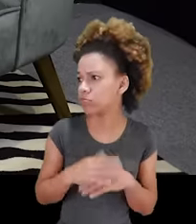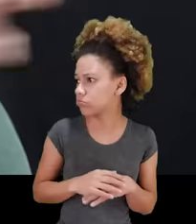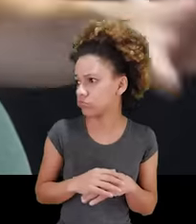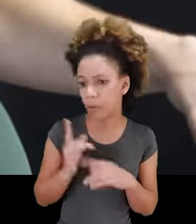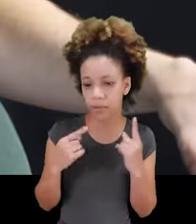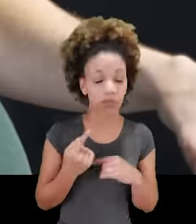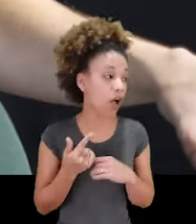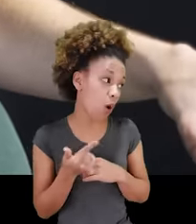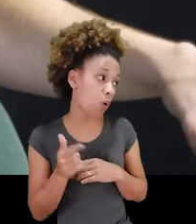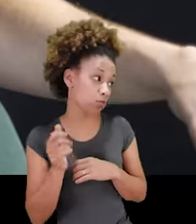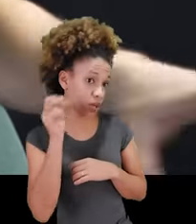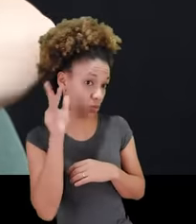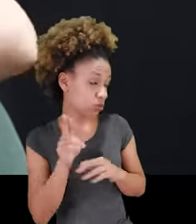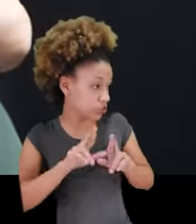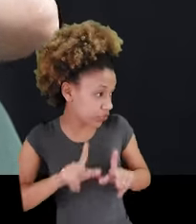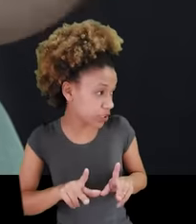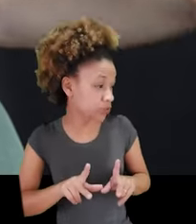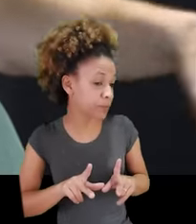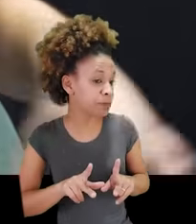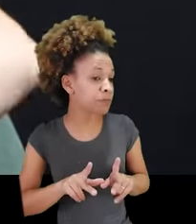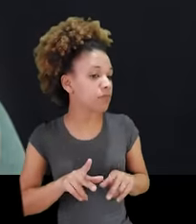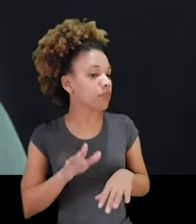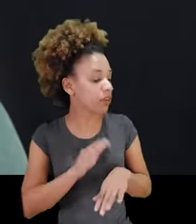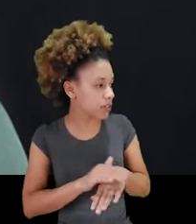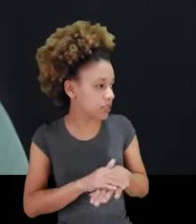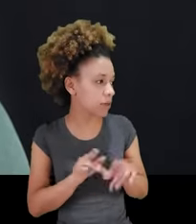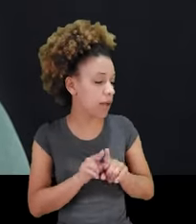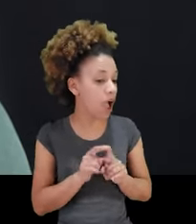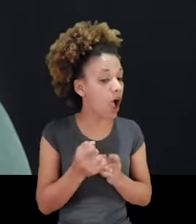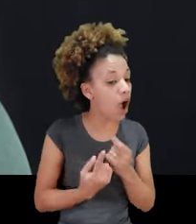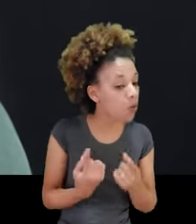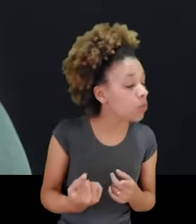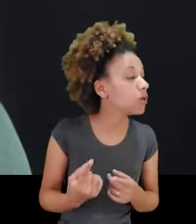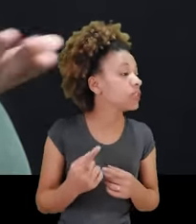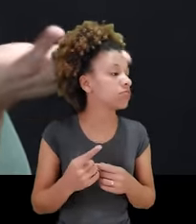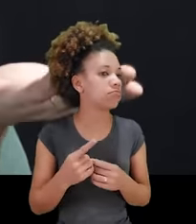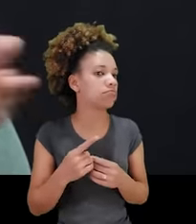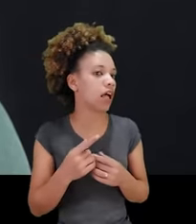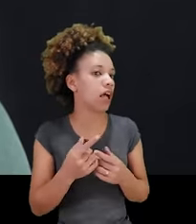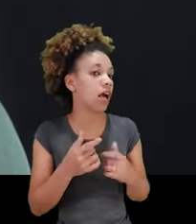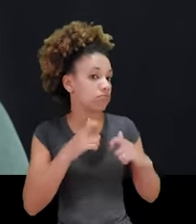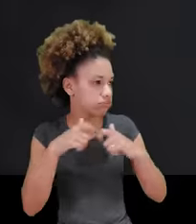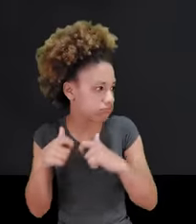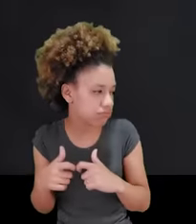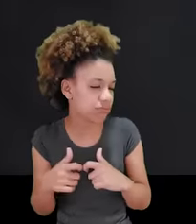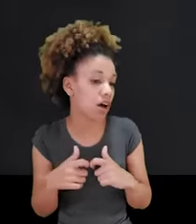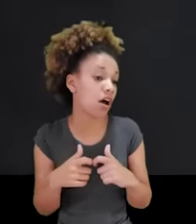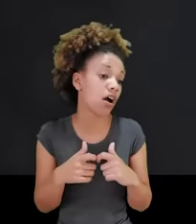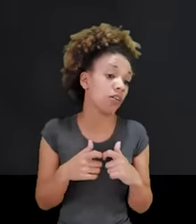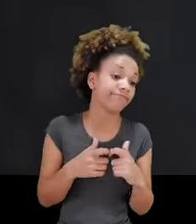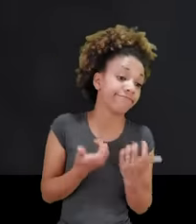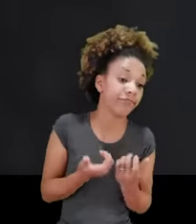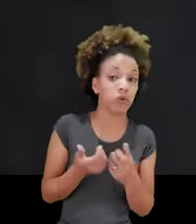maluco. Que é uma outra cultura totalmente diferente. Eles se reproduziram. Algumas se reproduziram de uma forma não muito querendo, mas se